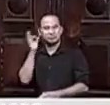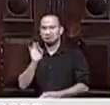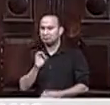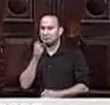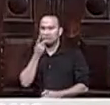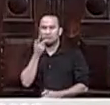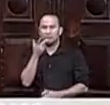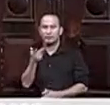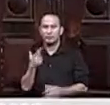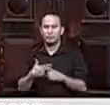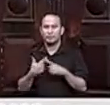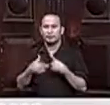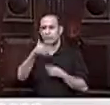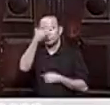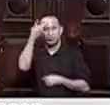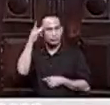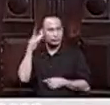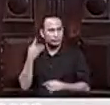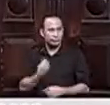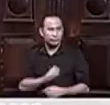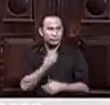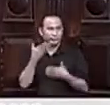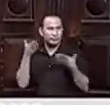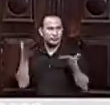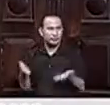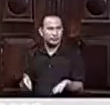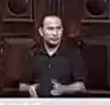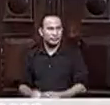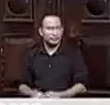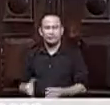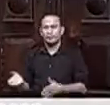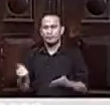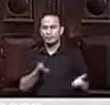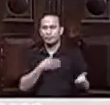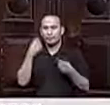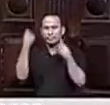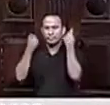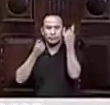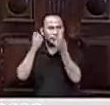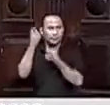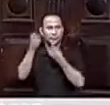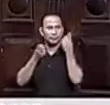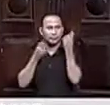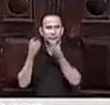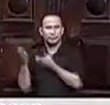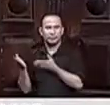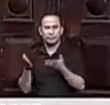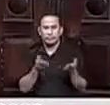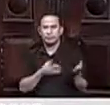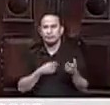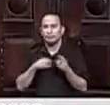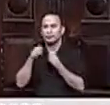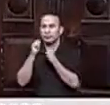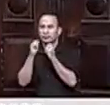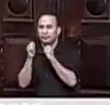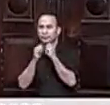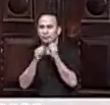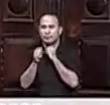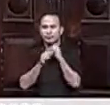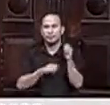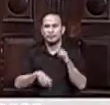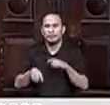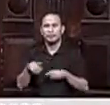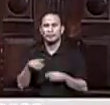As pessoas hoje, todos aqui os deputados meio preocupados, nós aqui debatendo, e aí viu a entrevista, viu o depoimento